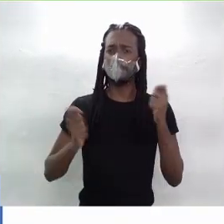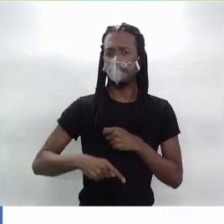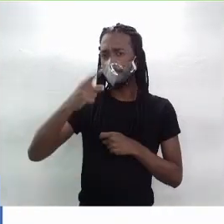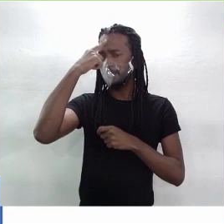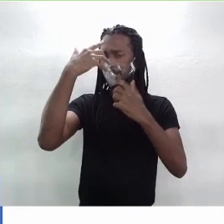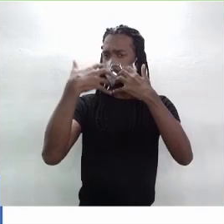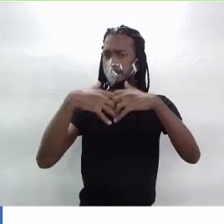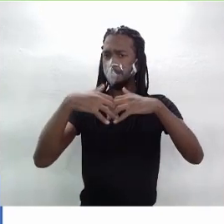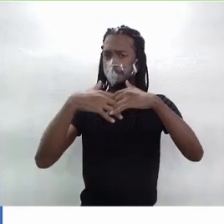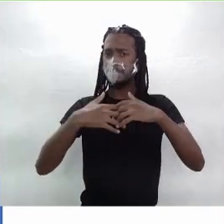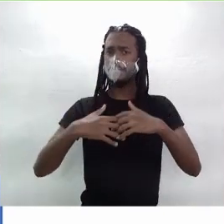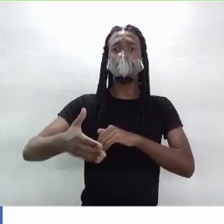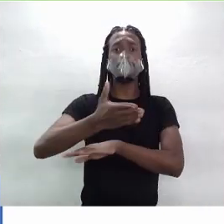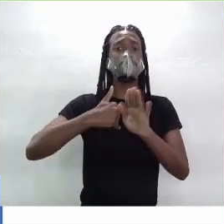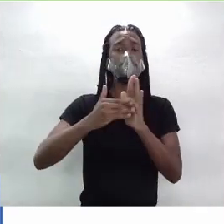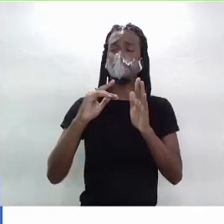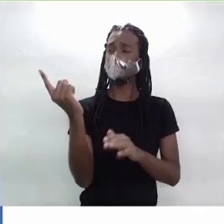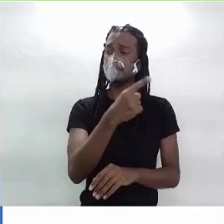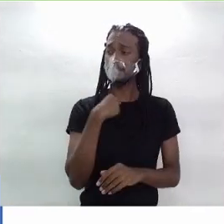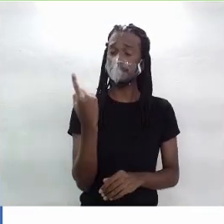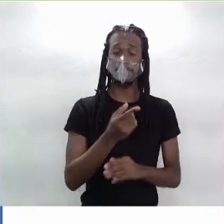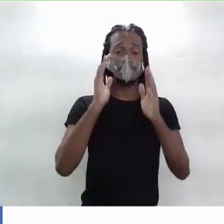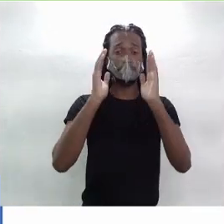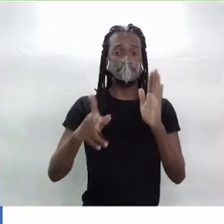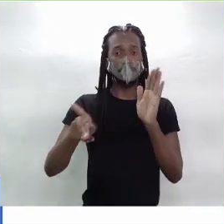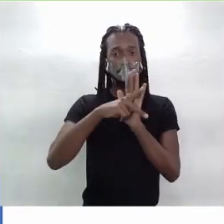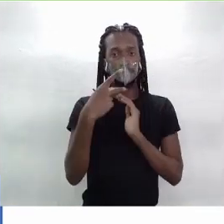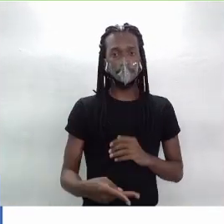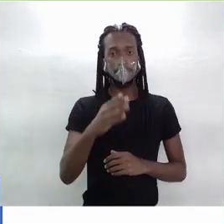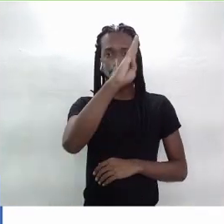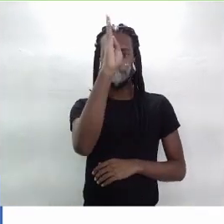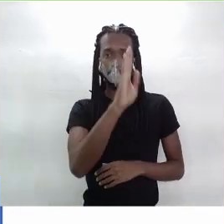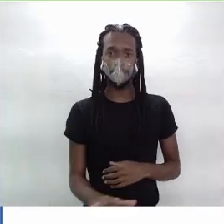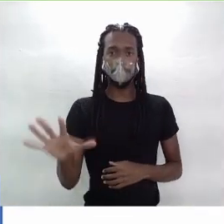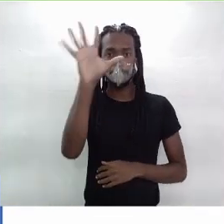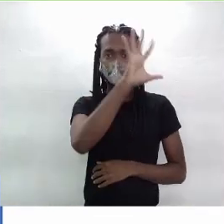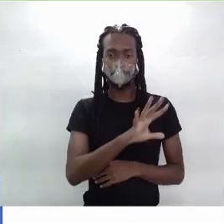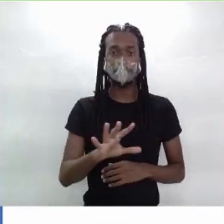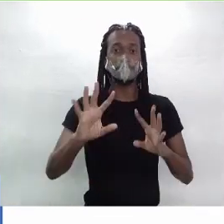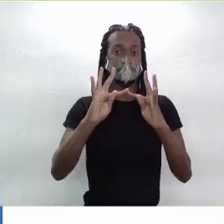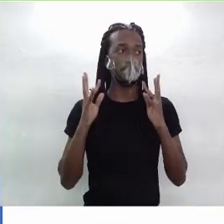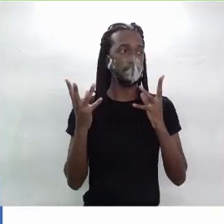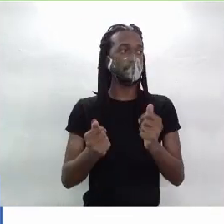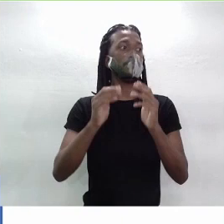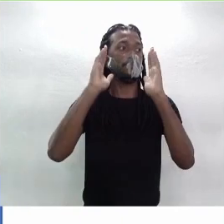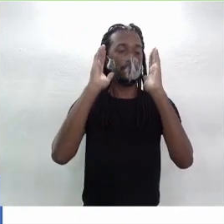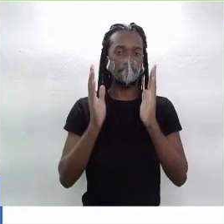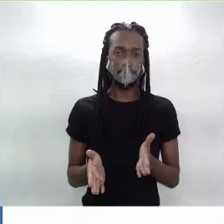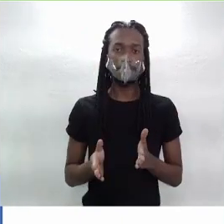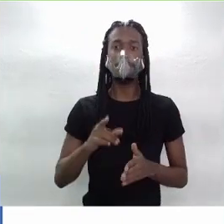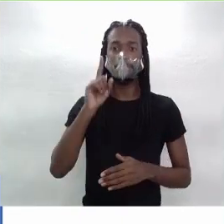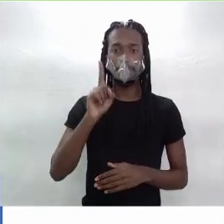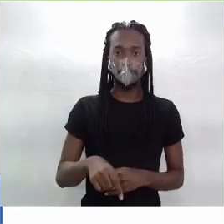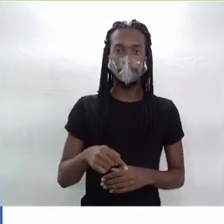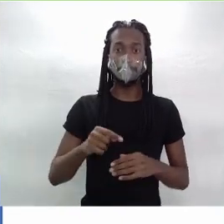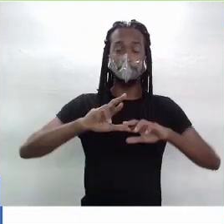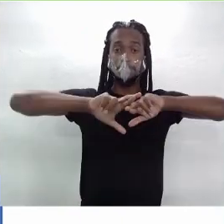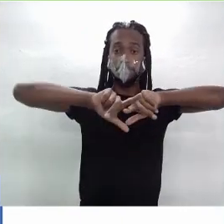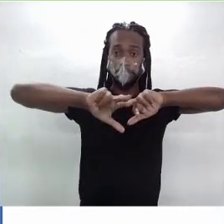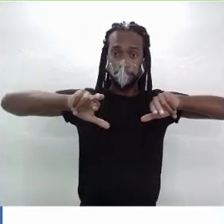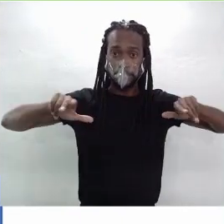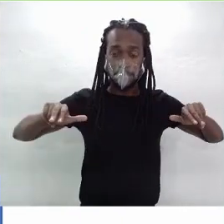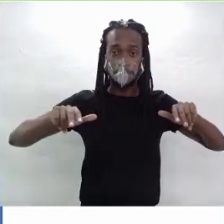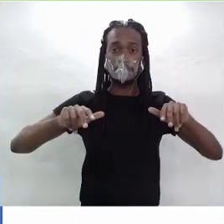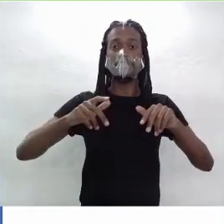que todos somos brasileiros, todos, certo? Essa pluralidade,